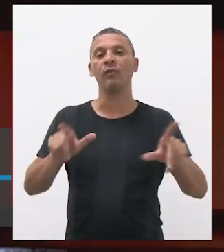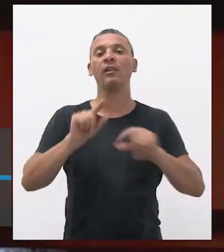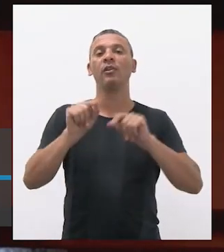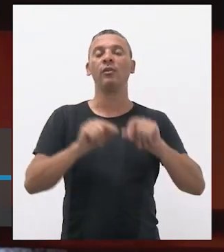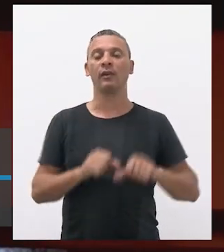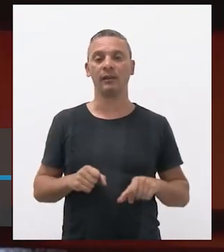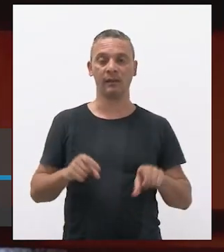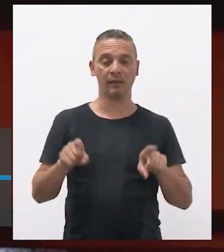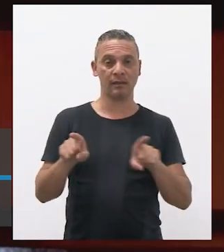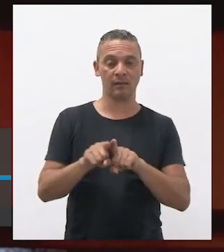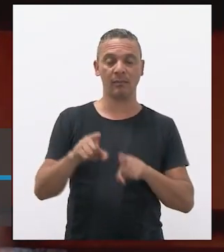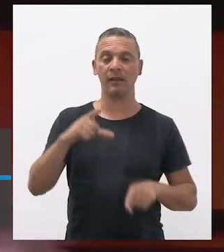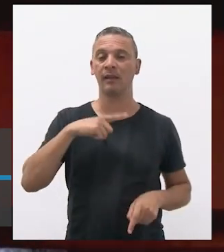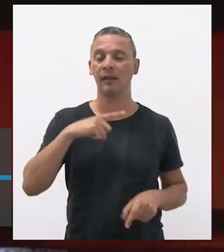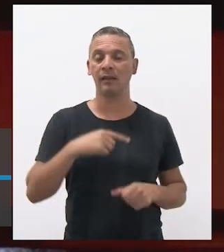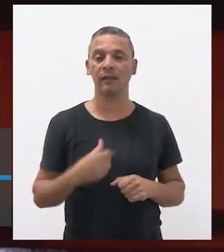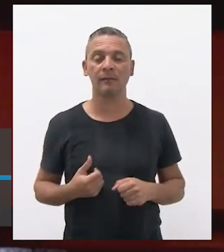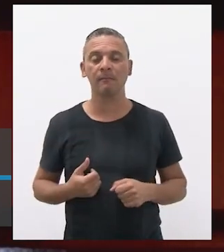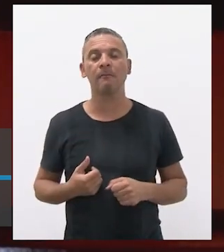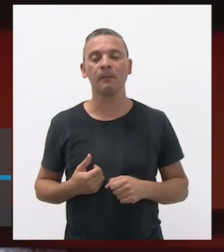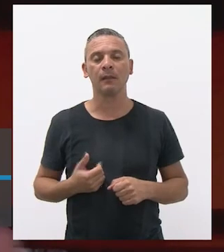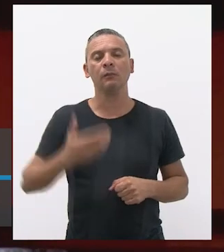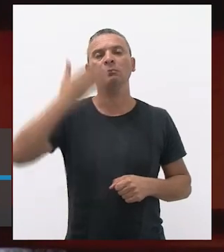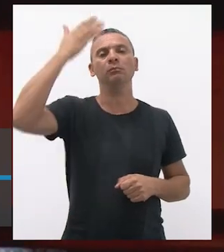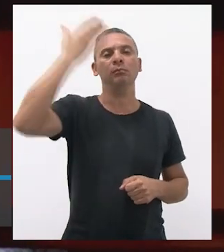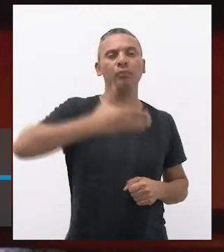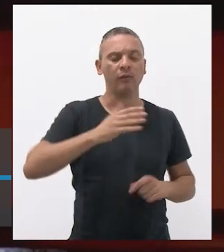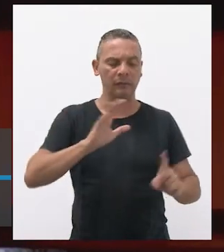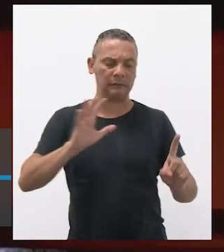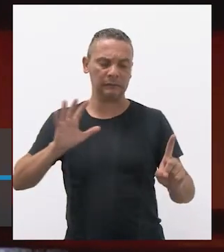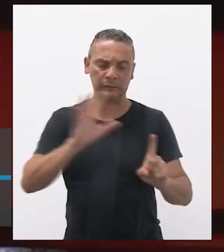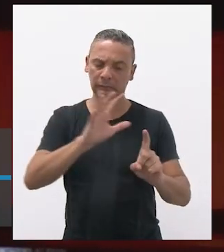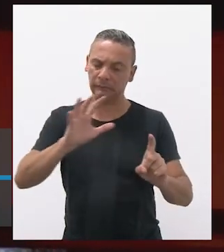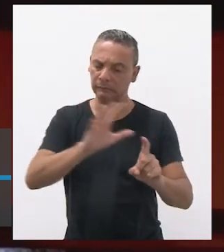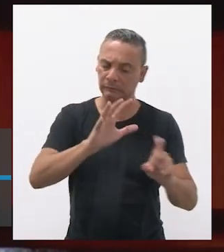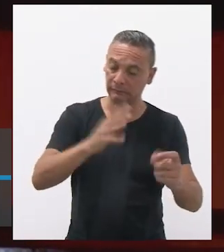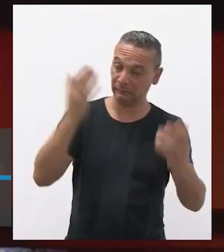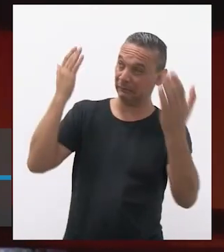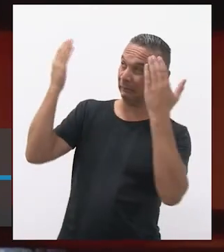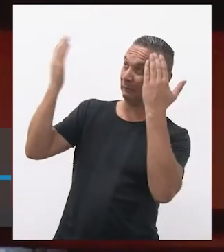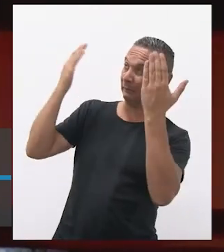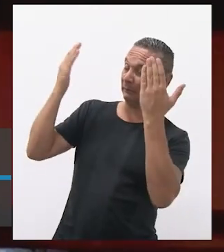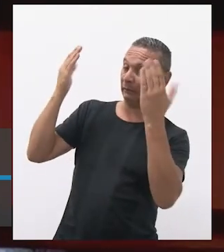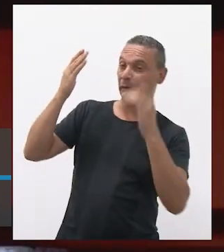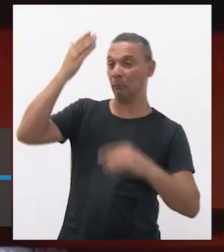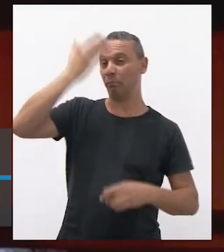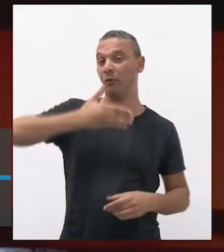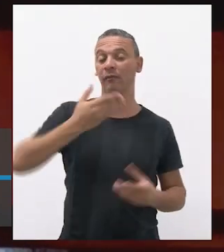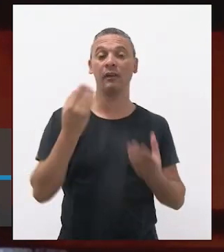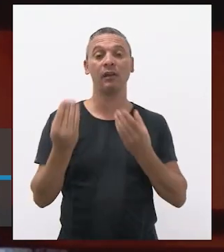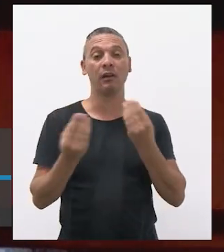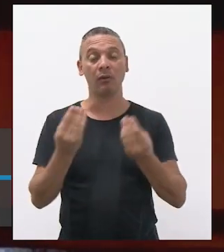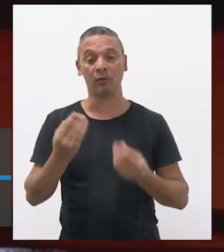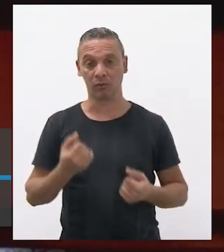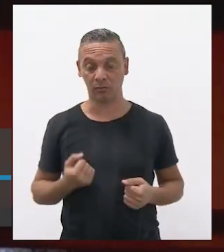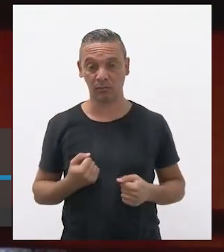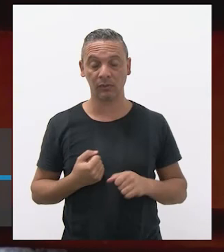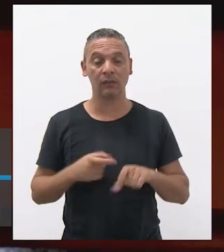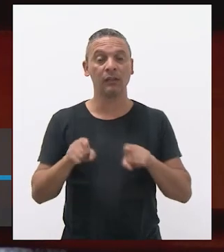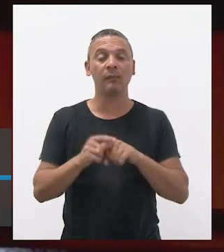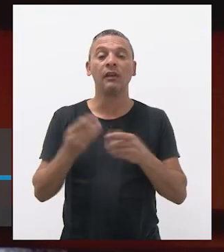Data Senado de 2019, 52% das mulheres noticiaram terem sofrido violência